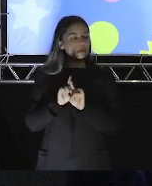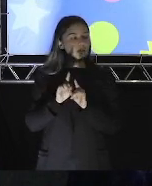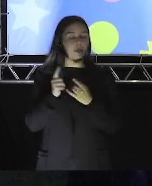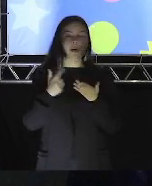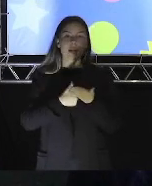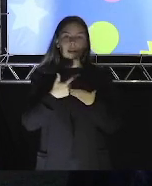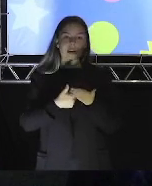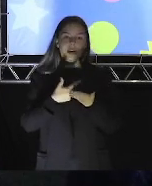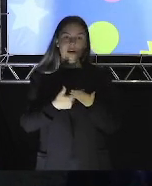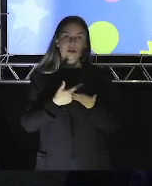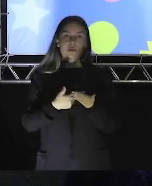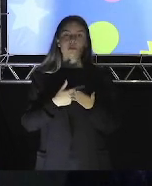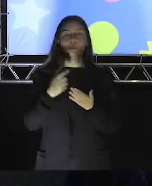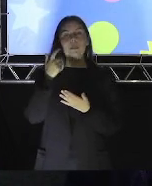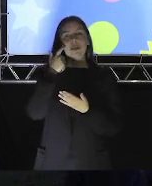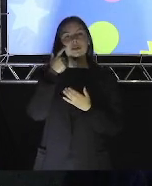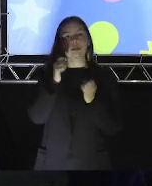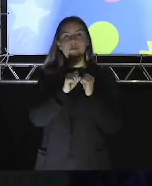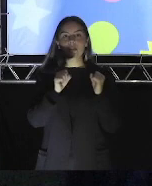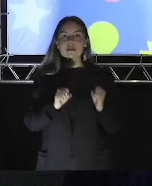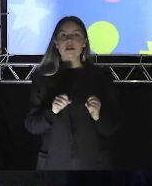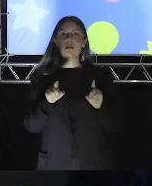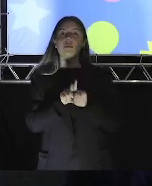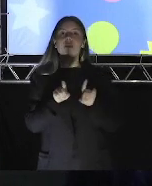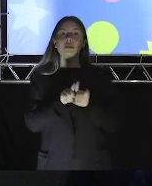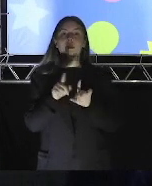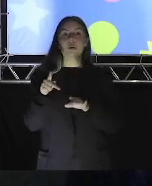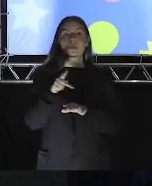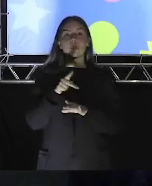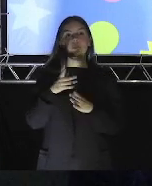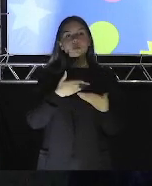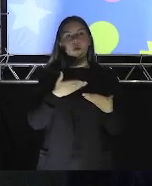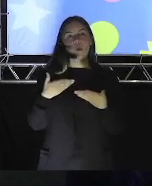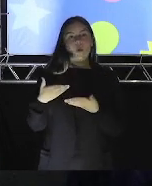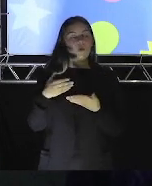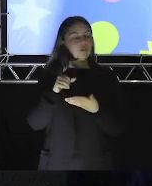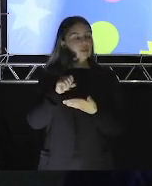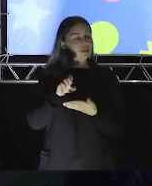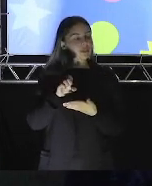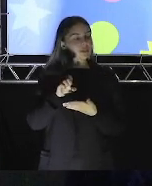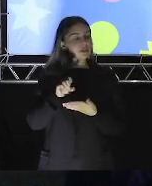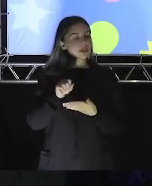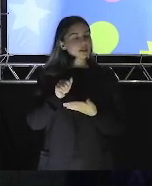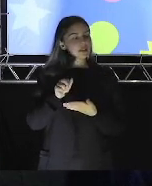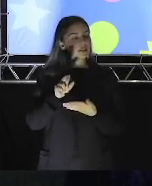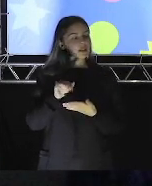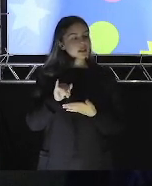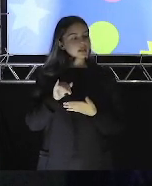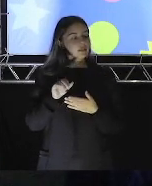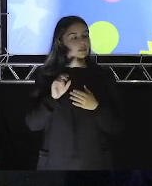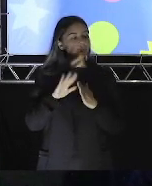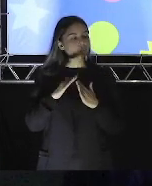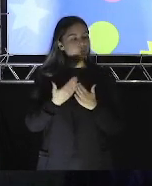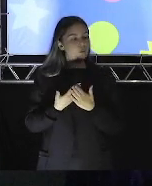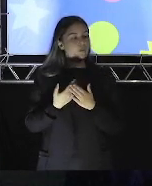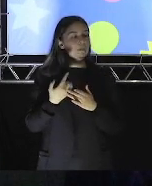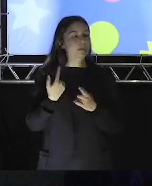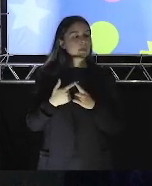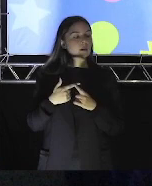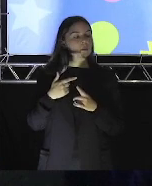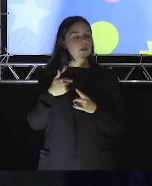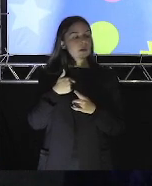em Sistemas. E estou como professora convidada da César School. Então, comunidade, para mim, é